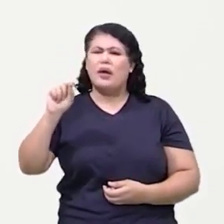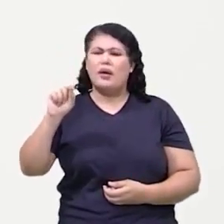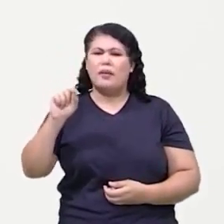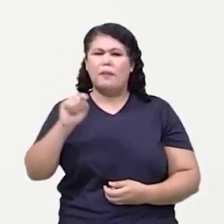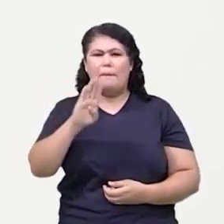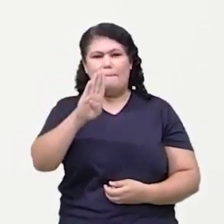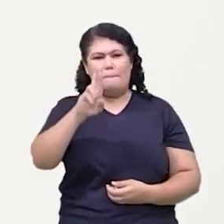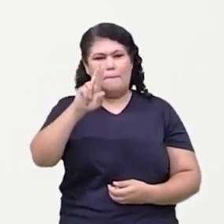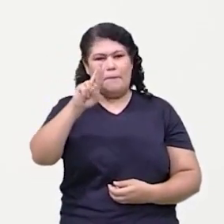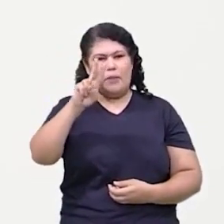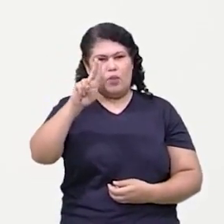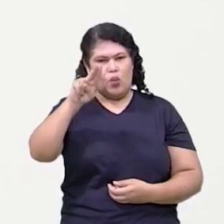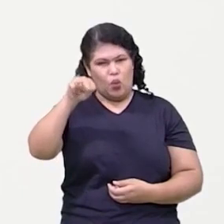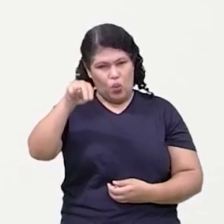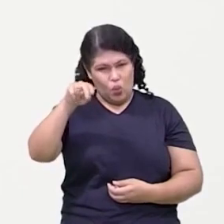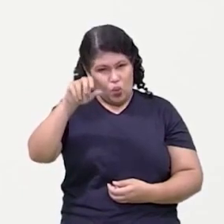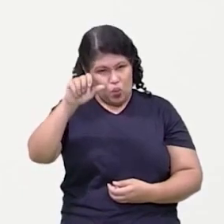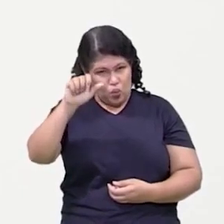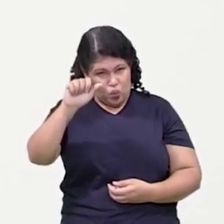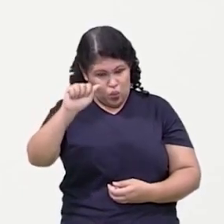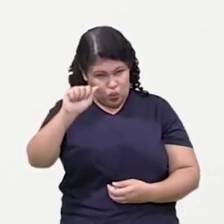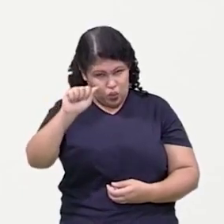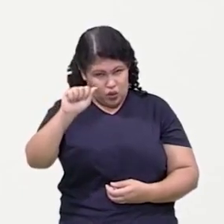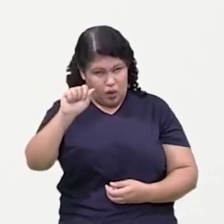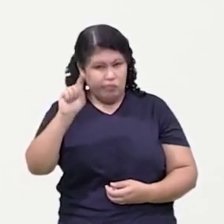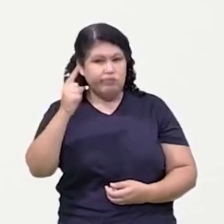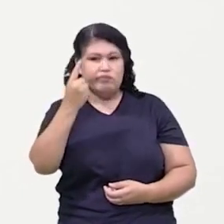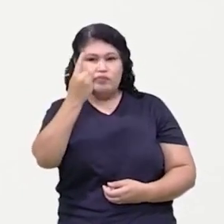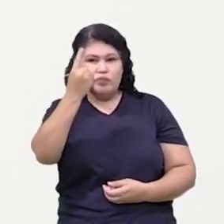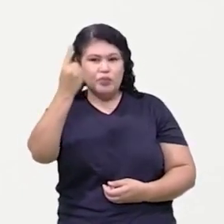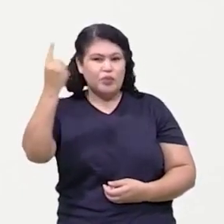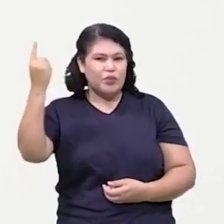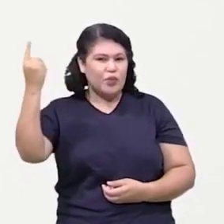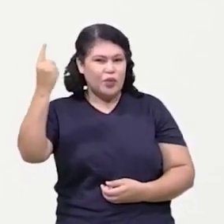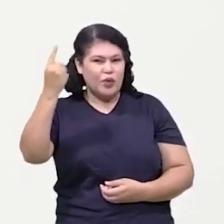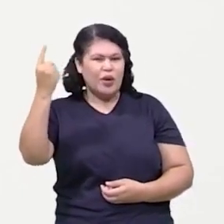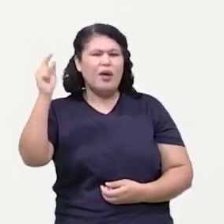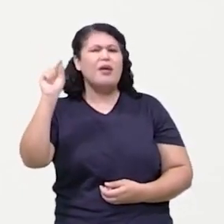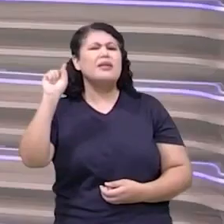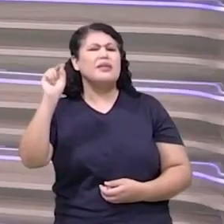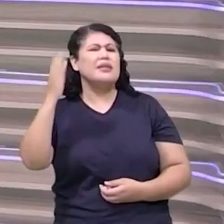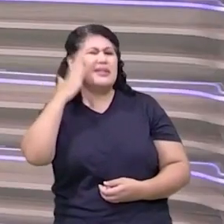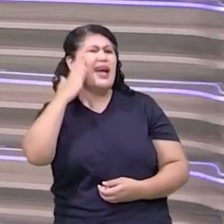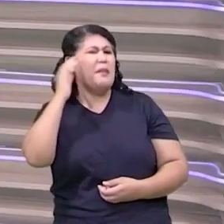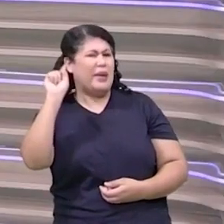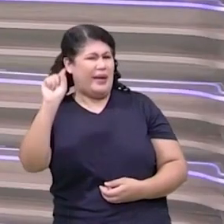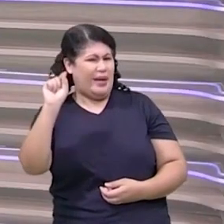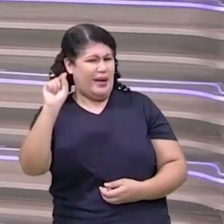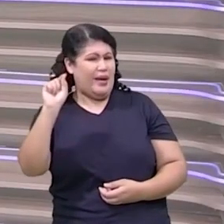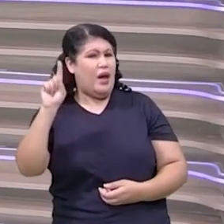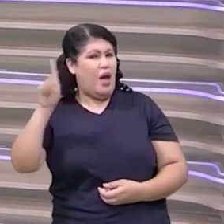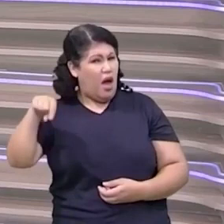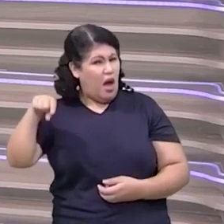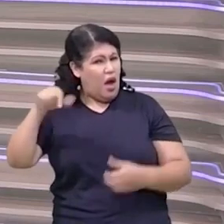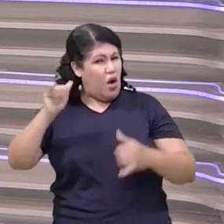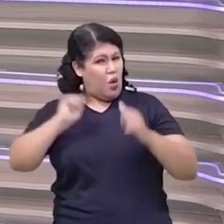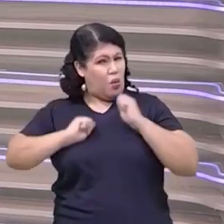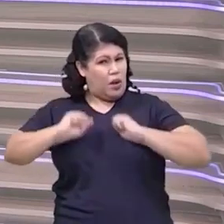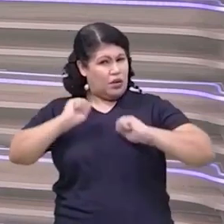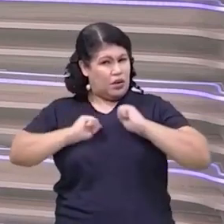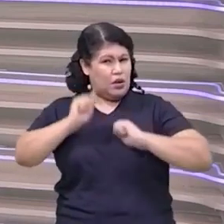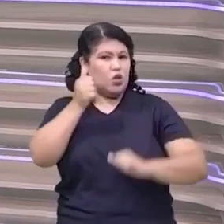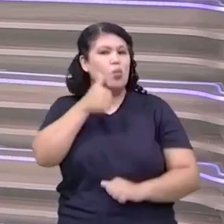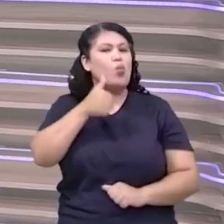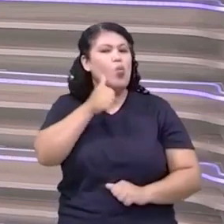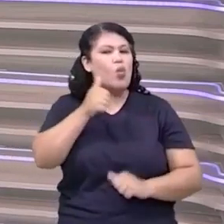Lombardi. Vocês lembram que Bruna Lombardi não é uma atriz? Professora, mas eu não sei nada